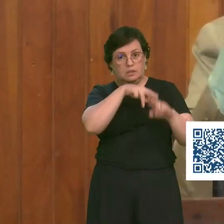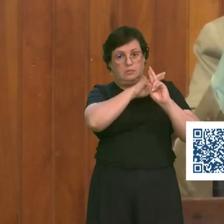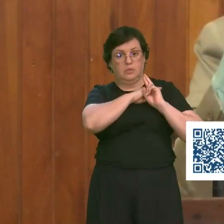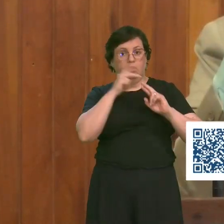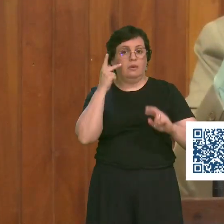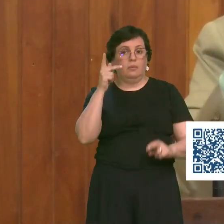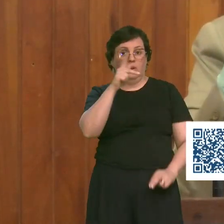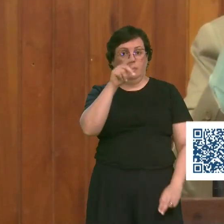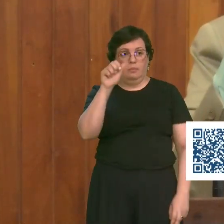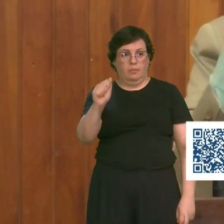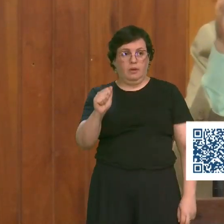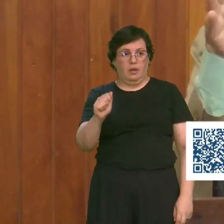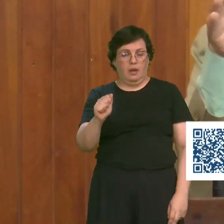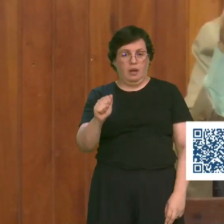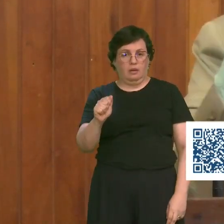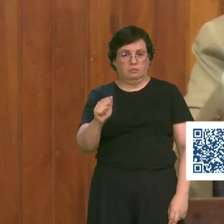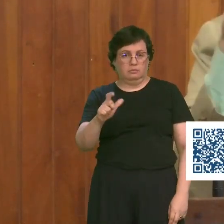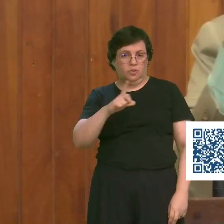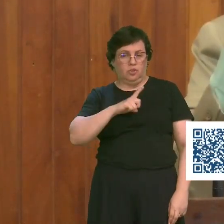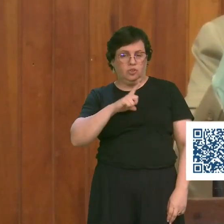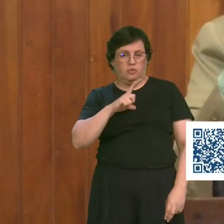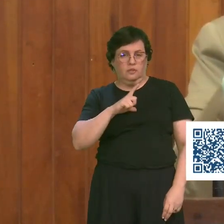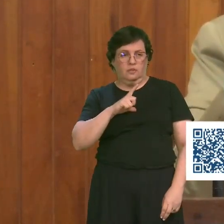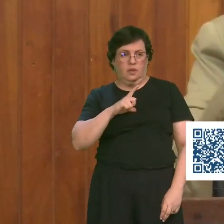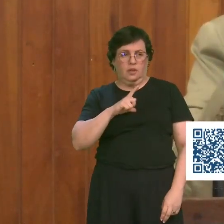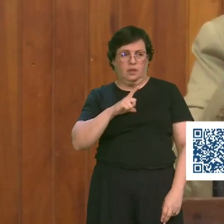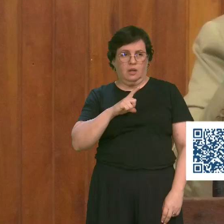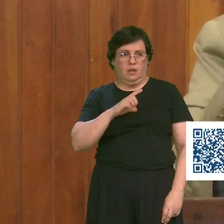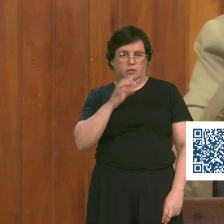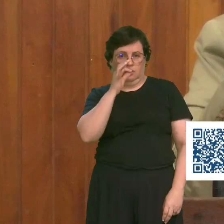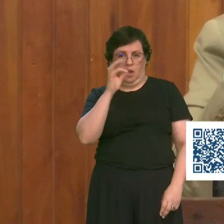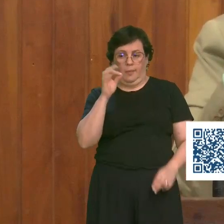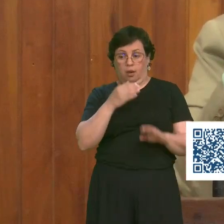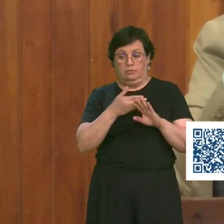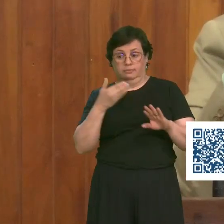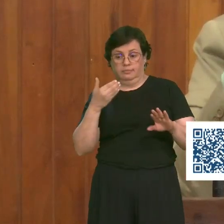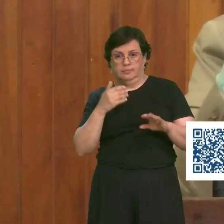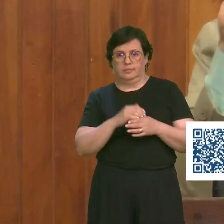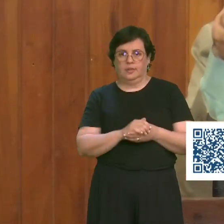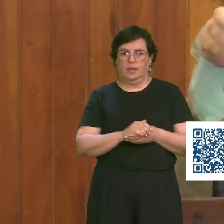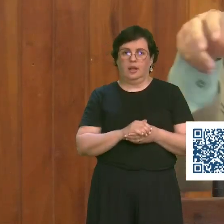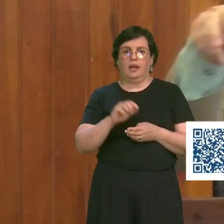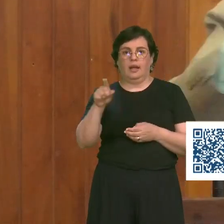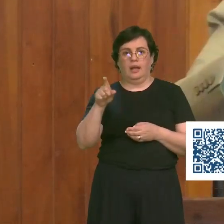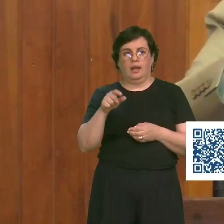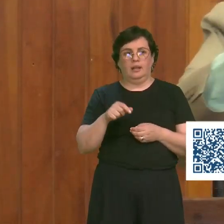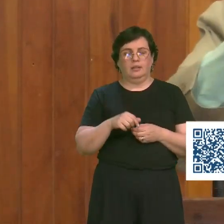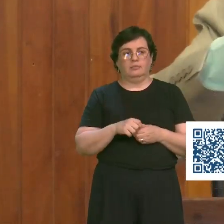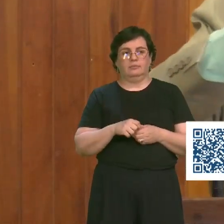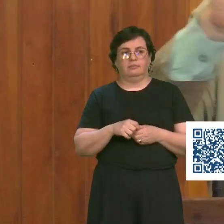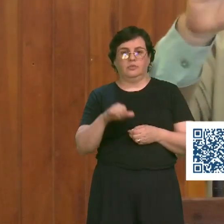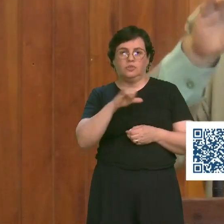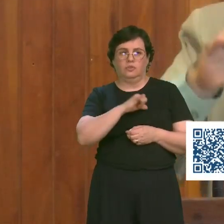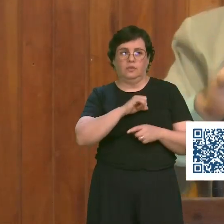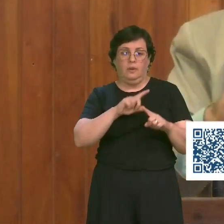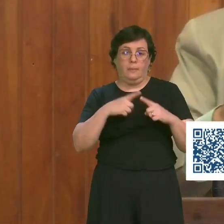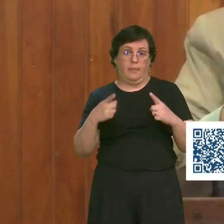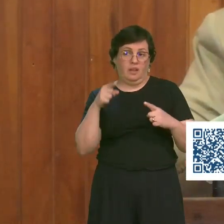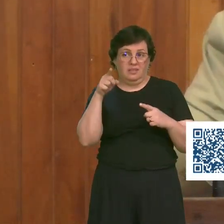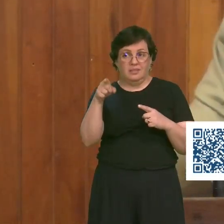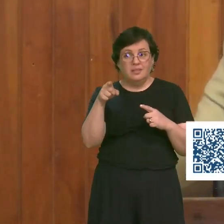fosse uma pessoa com uma postura independente ela teria sofrido as consequências mas como ela é do time